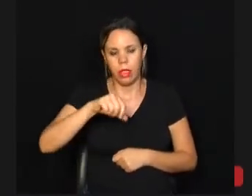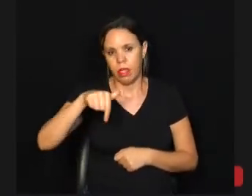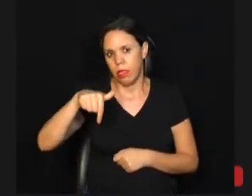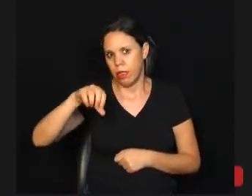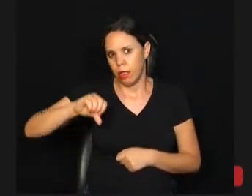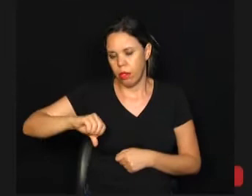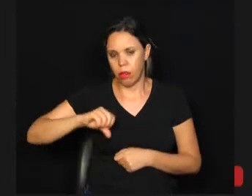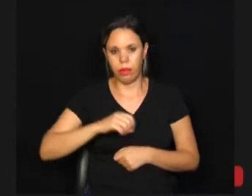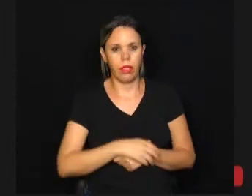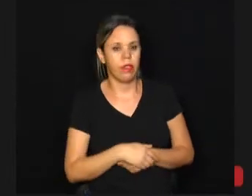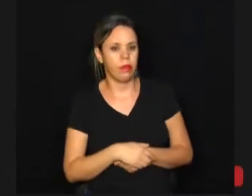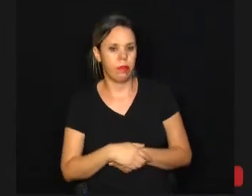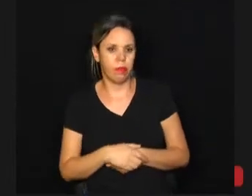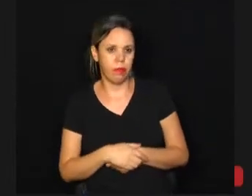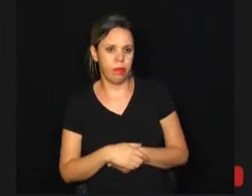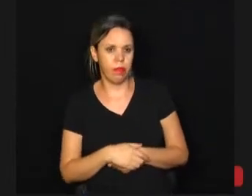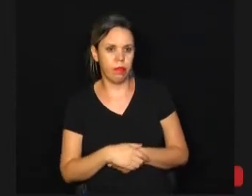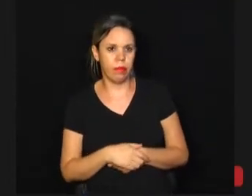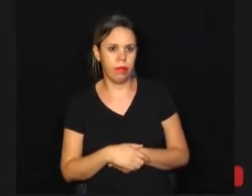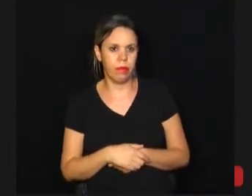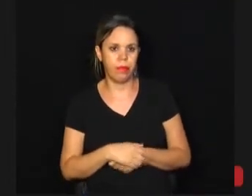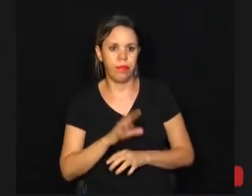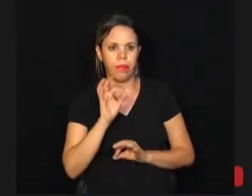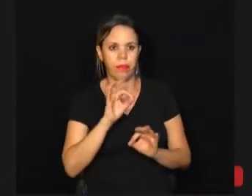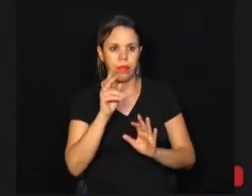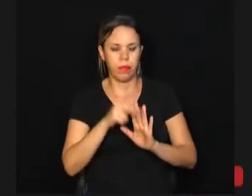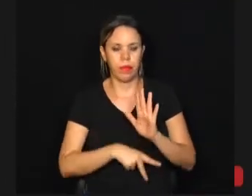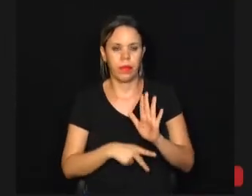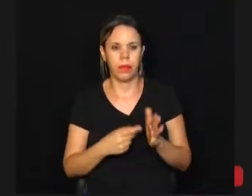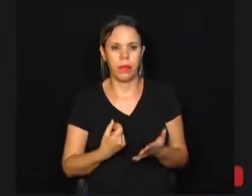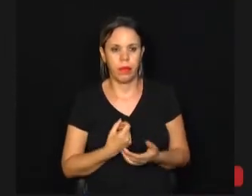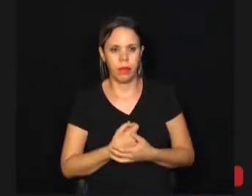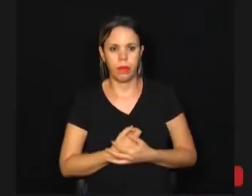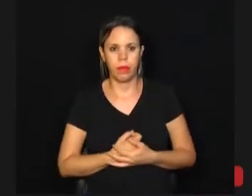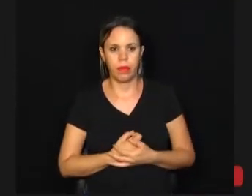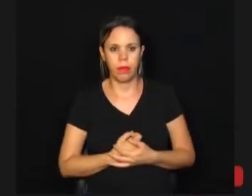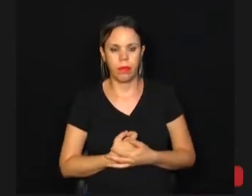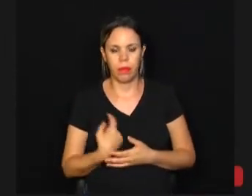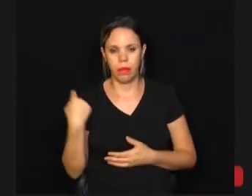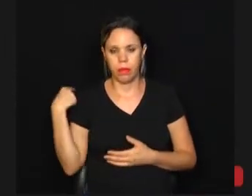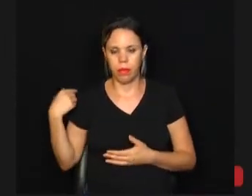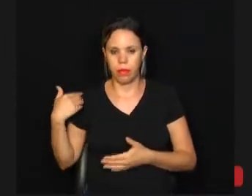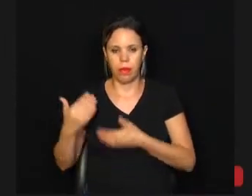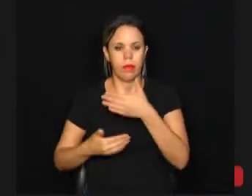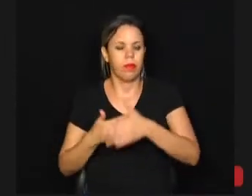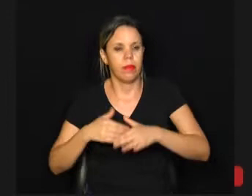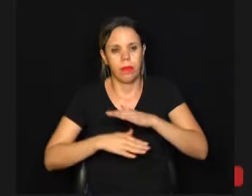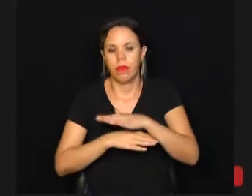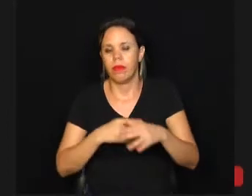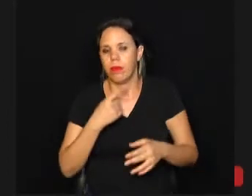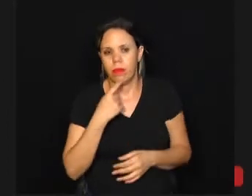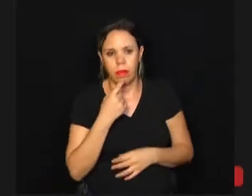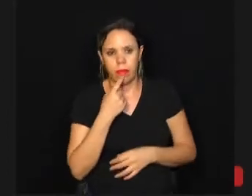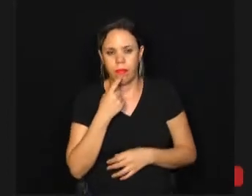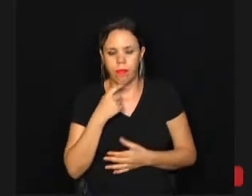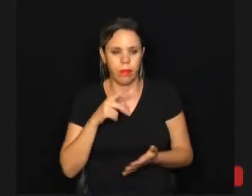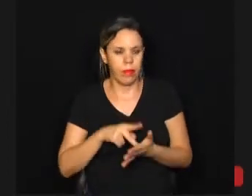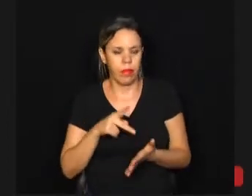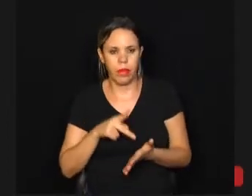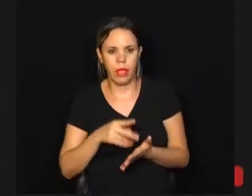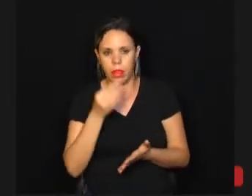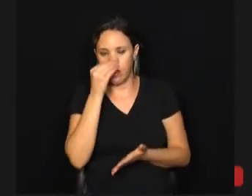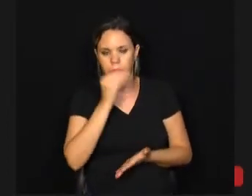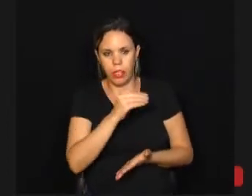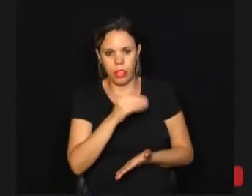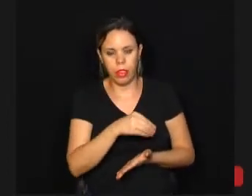1979. Foi de um projeto inusitado que passou aqui pela Câmara de Campinas. Na verdade, ele foi